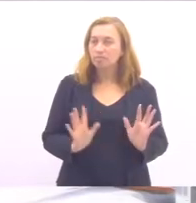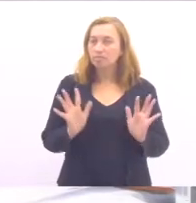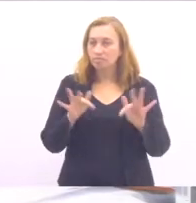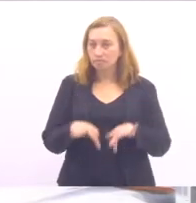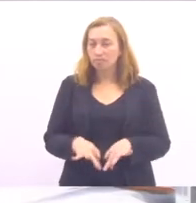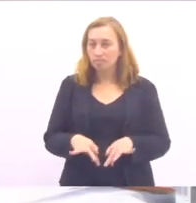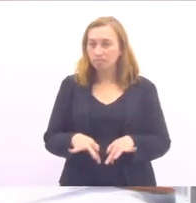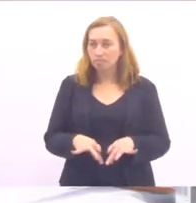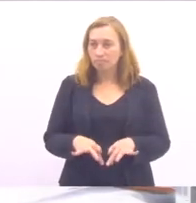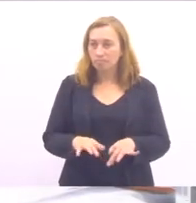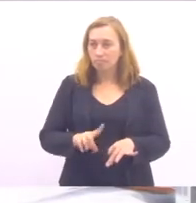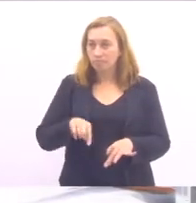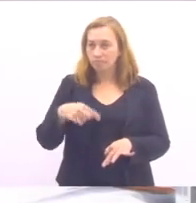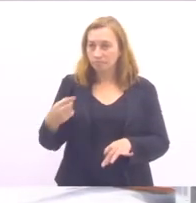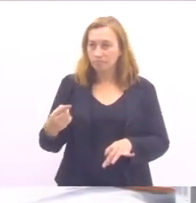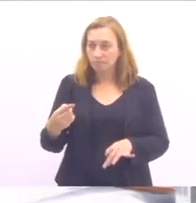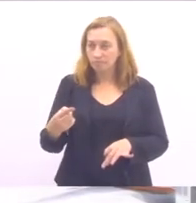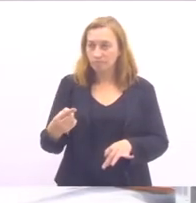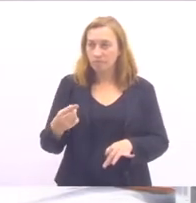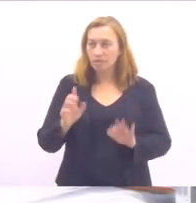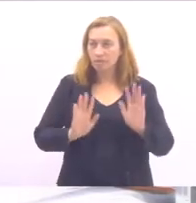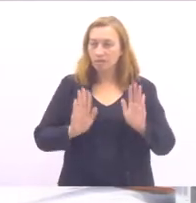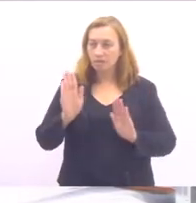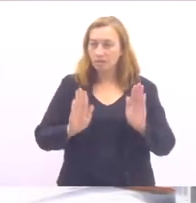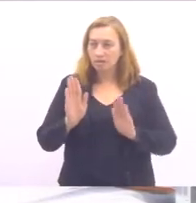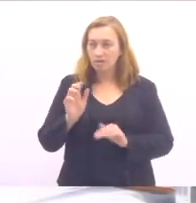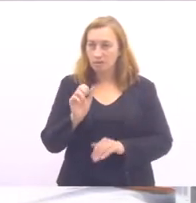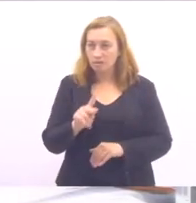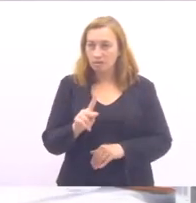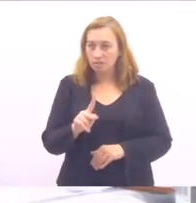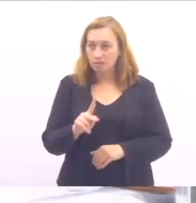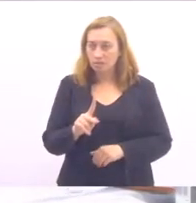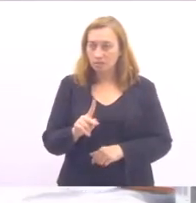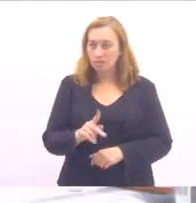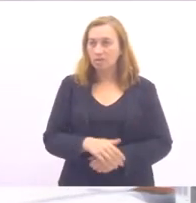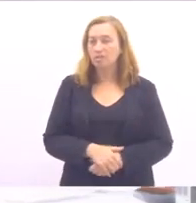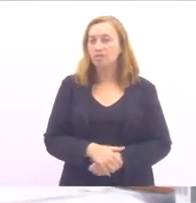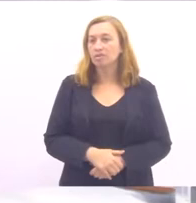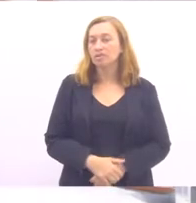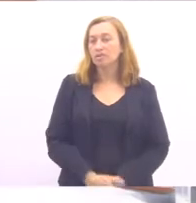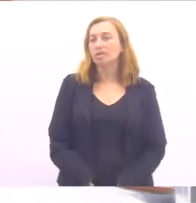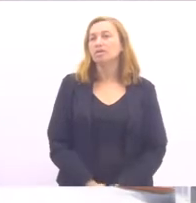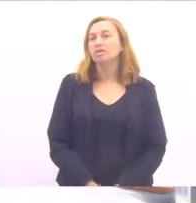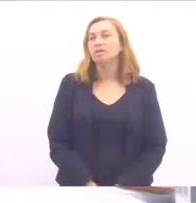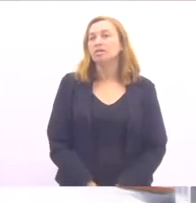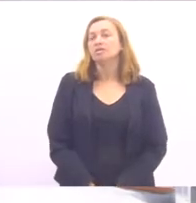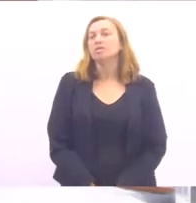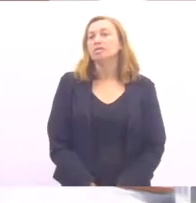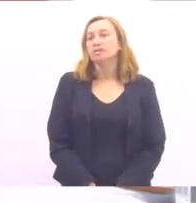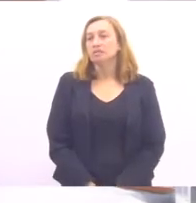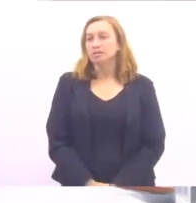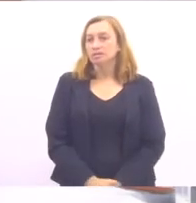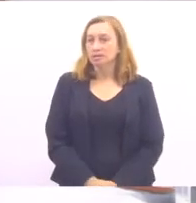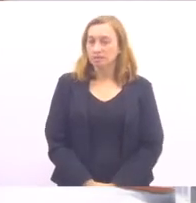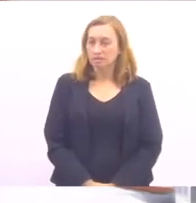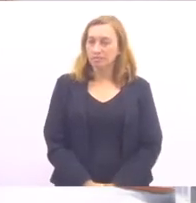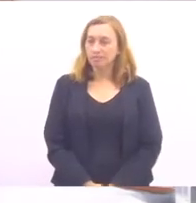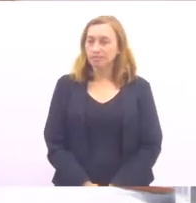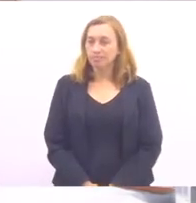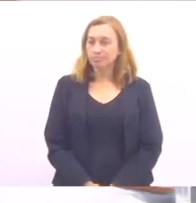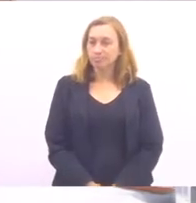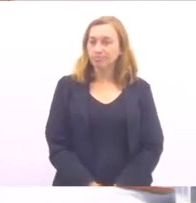esse bloco e passamos para o licenciamento. Está bem assim? Então, vamos lá. Nessa ordem que eu falei, que foi a ordem que chegou